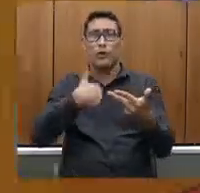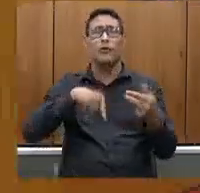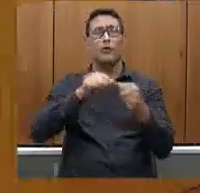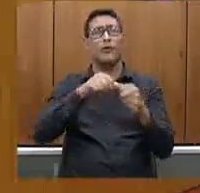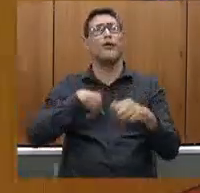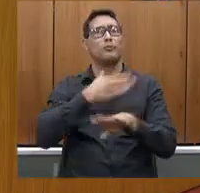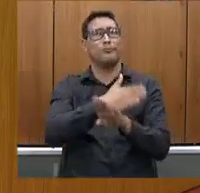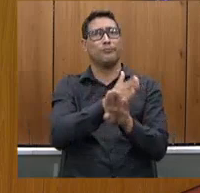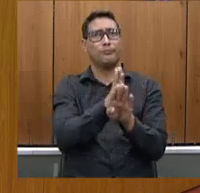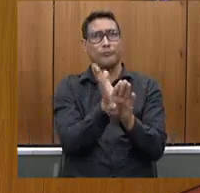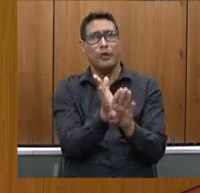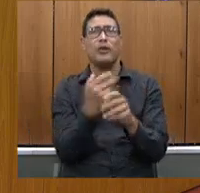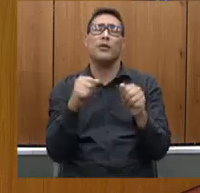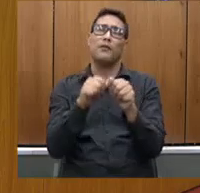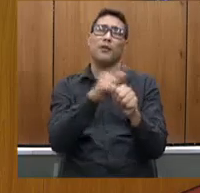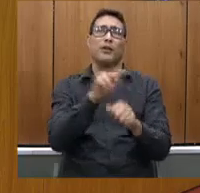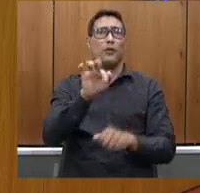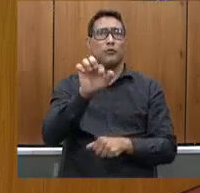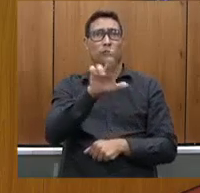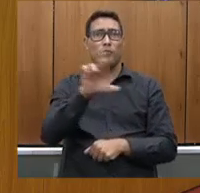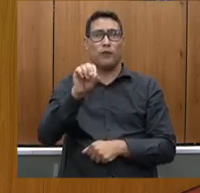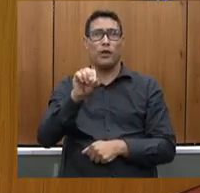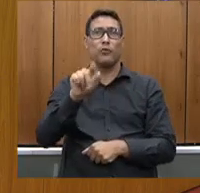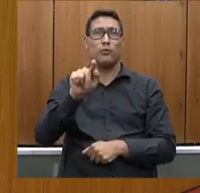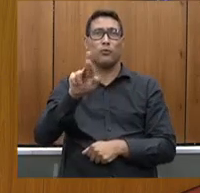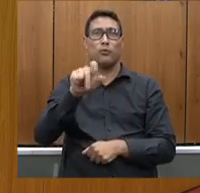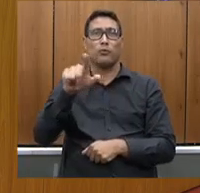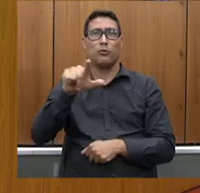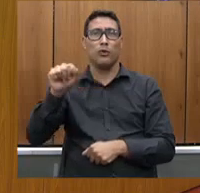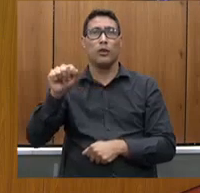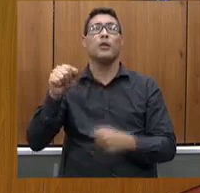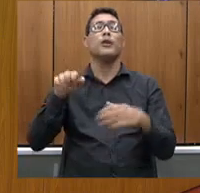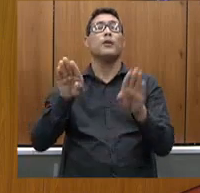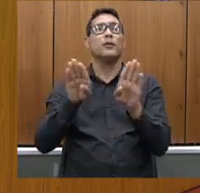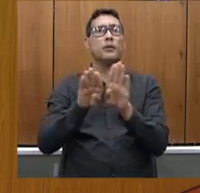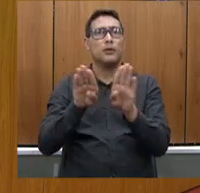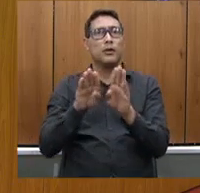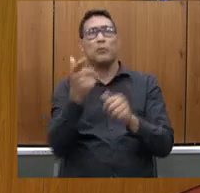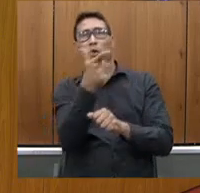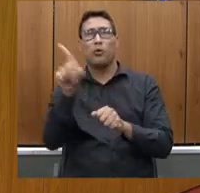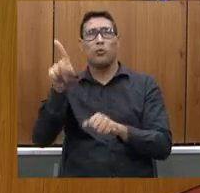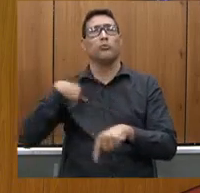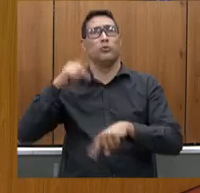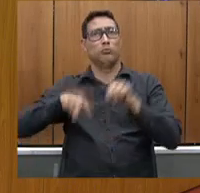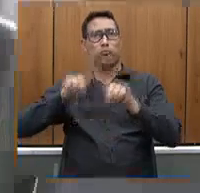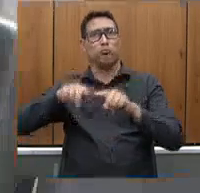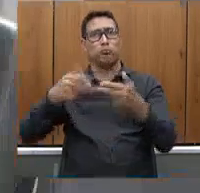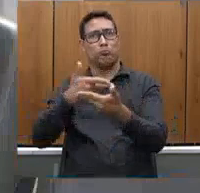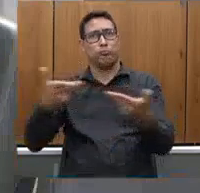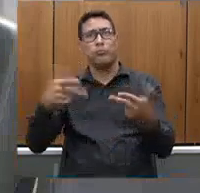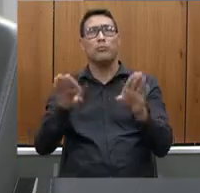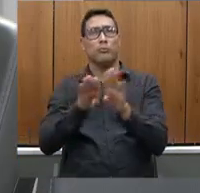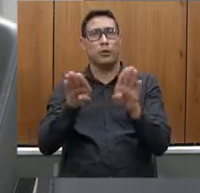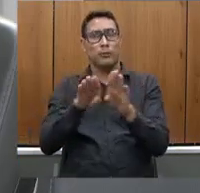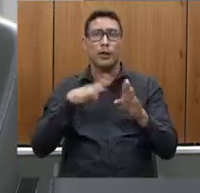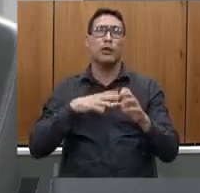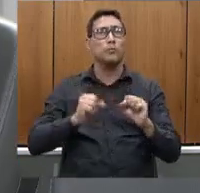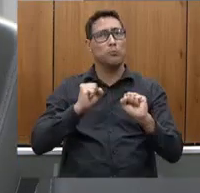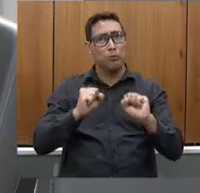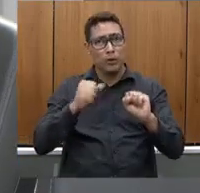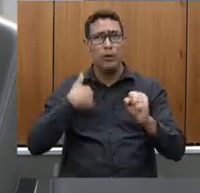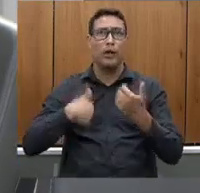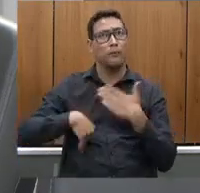em desvio do ferro gusa né E outra e outros recursos aí é que nós poderíamos ser